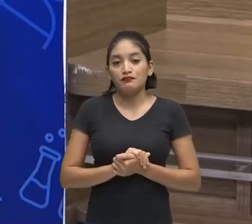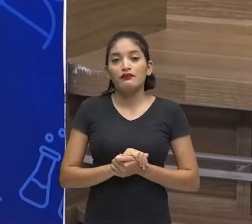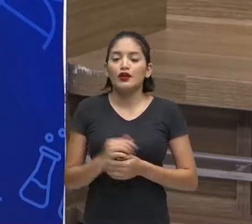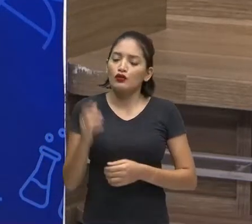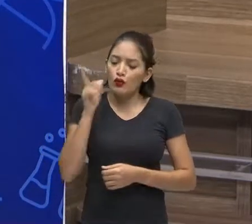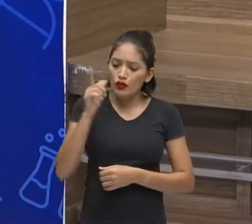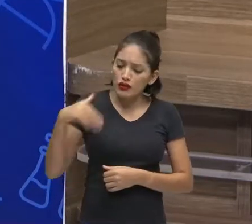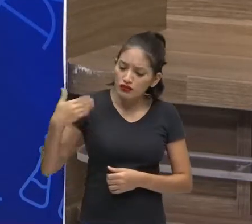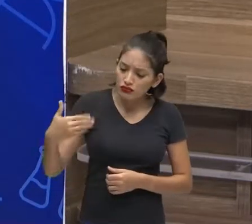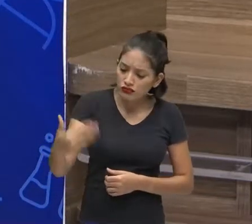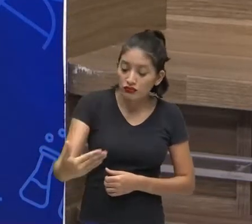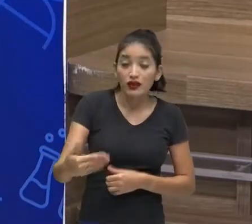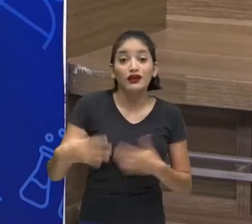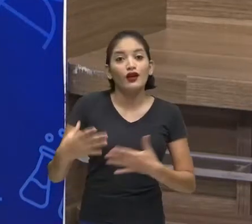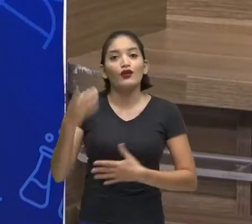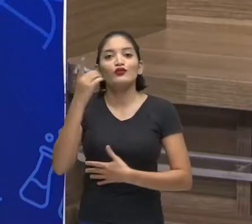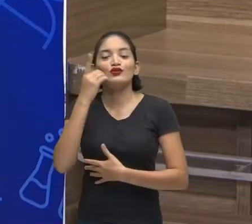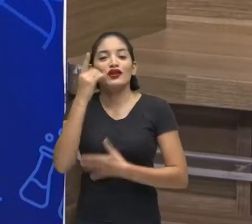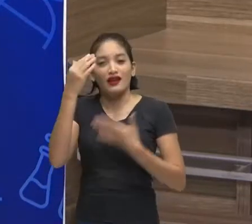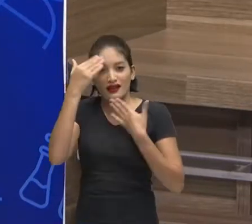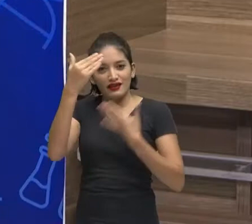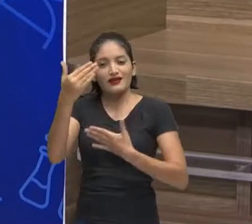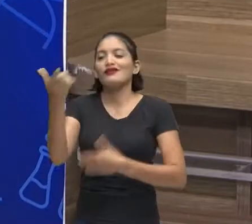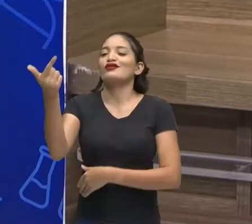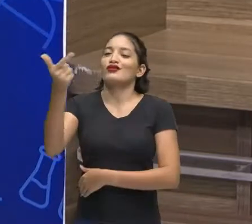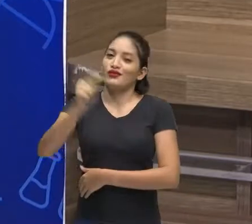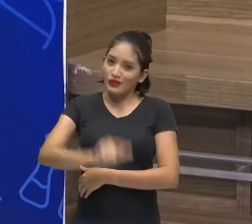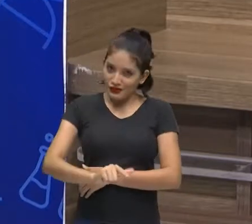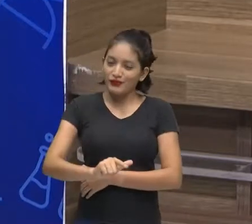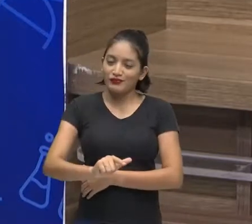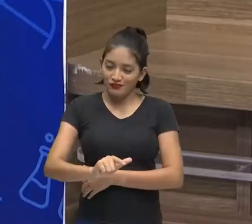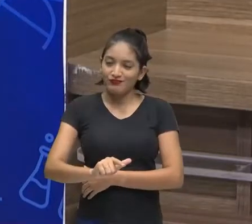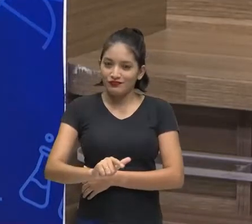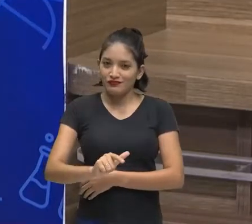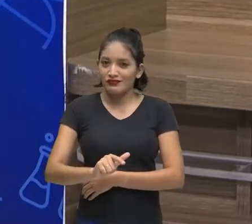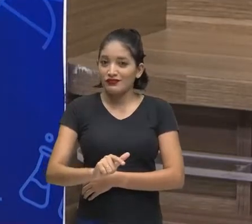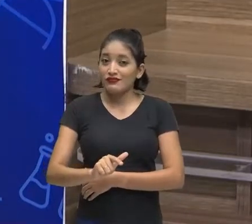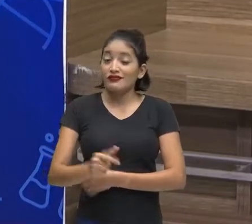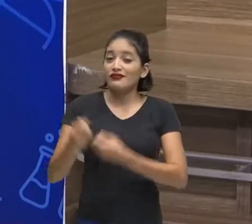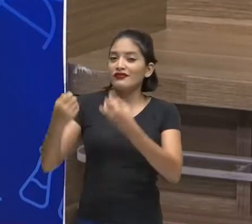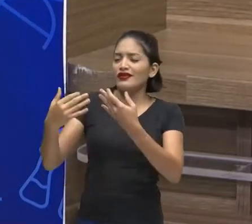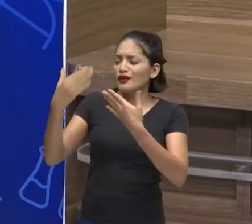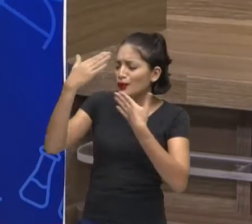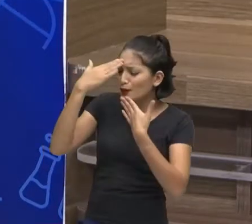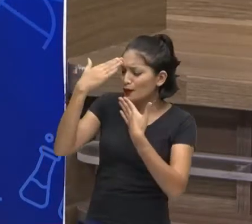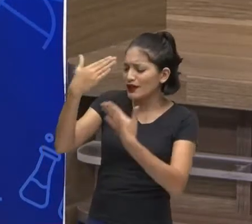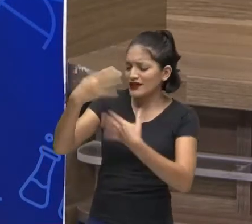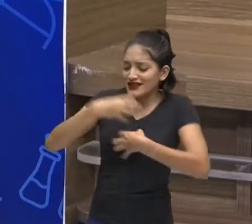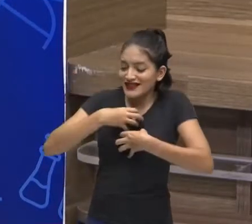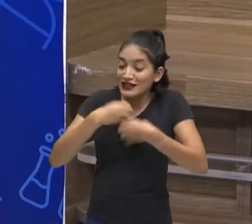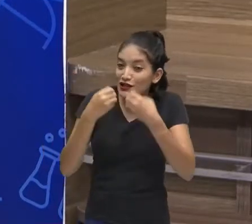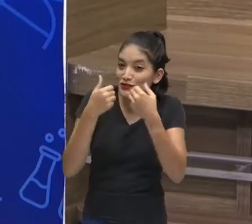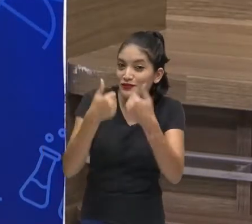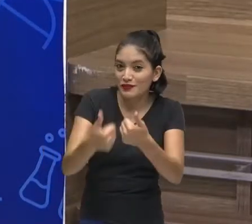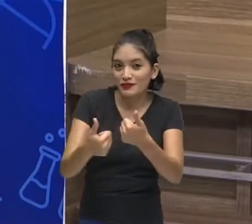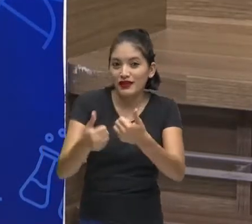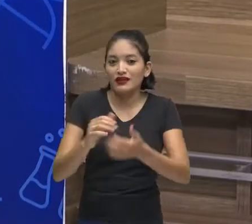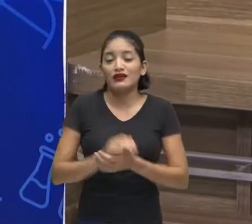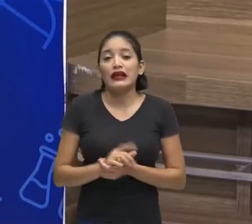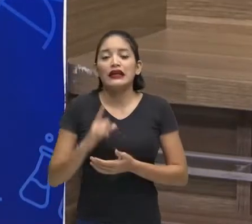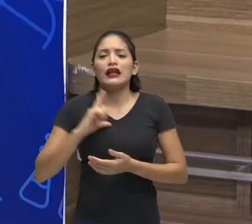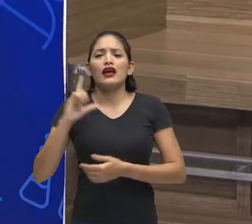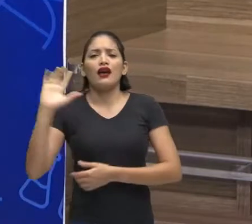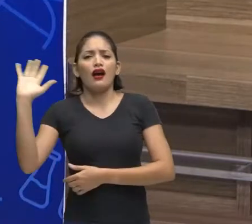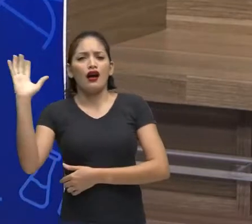caminhar. Então é um dia de agradecer, mais um dia de agradecer, né? Dizer obrigado, eu estou muito bem. Temos situações que